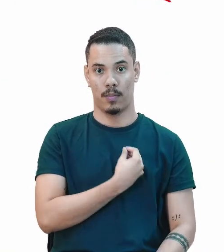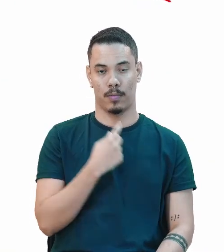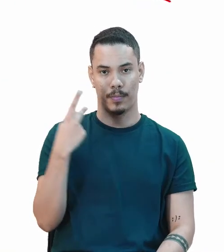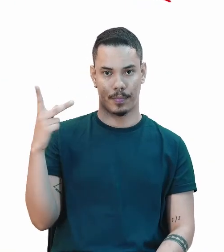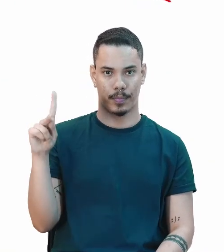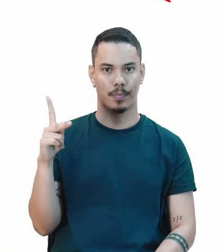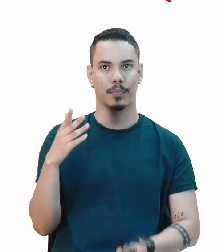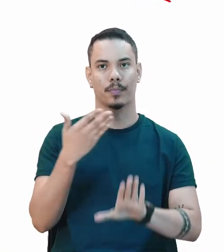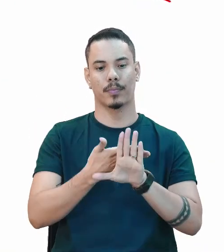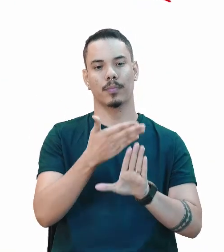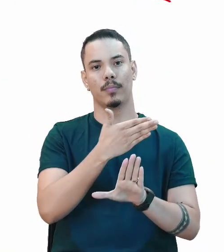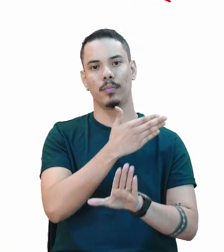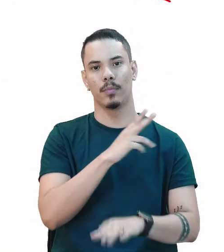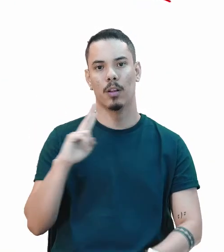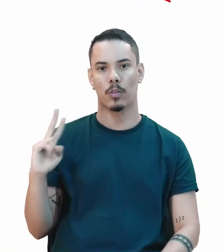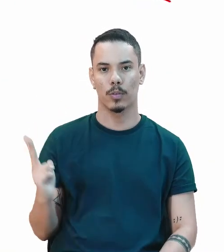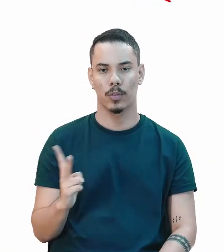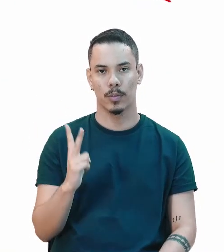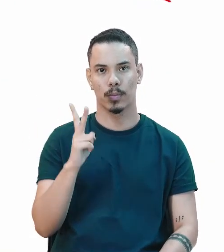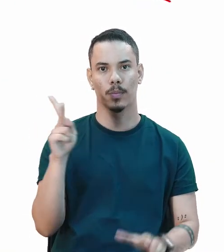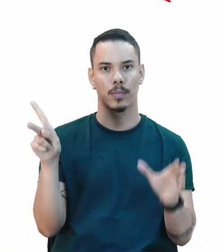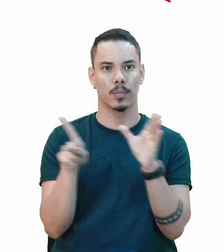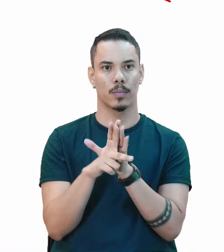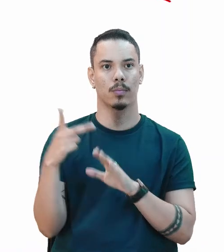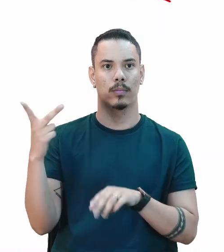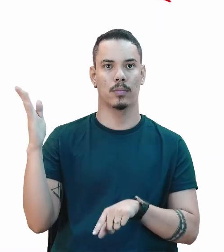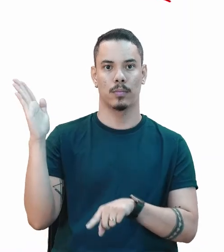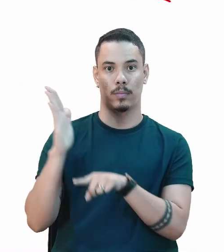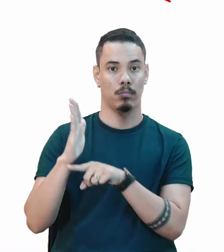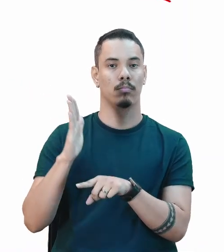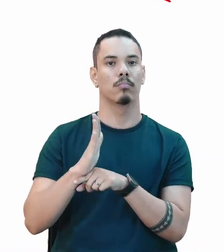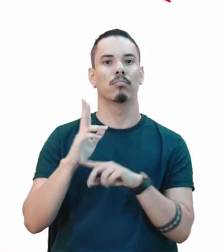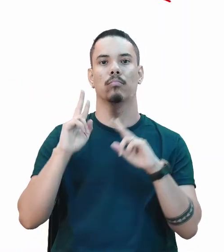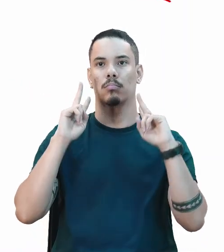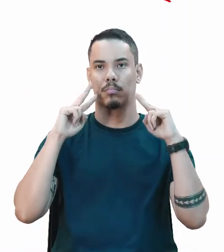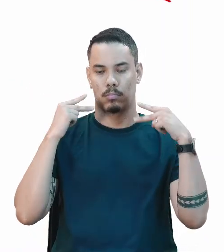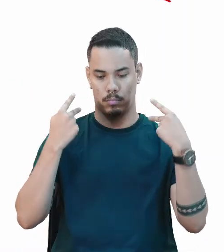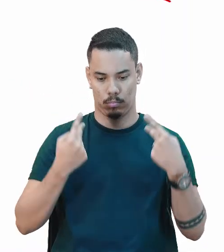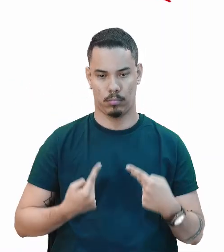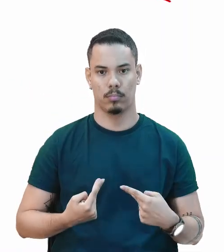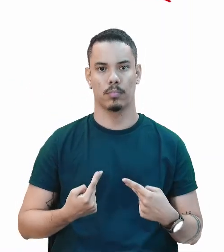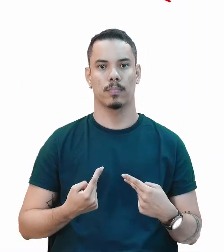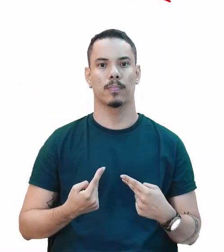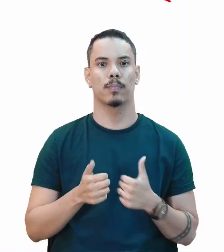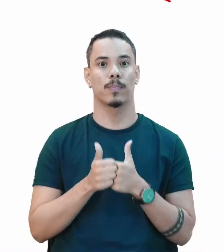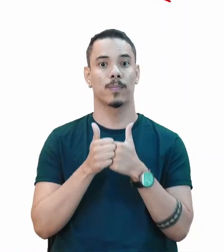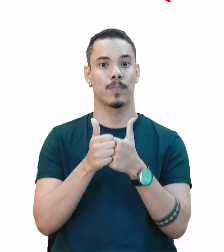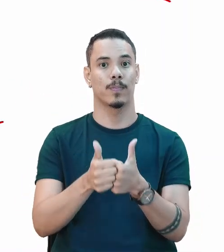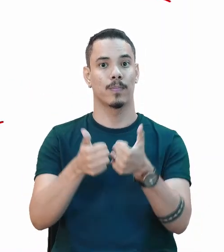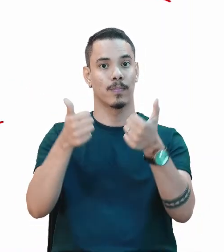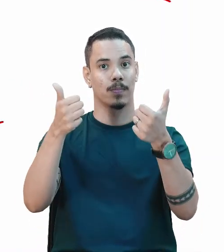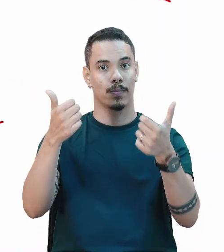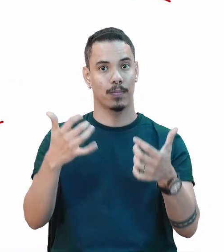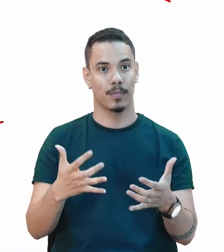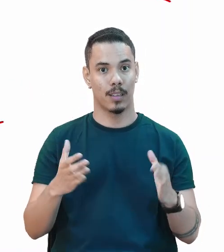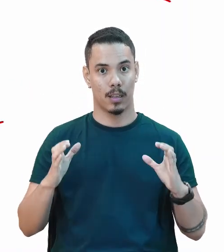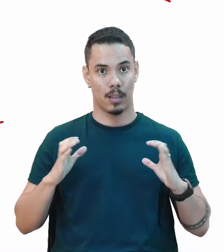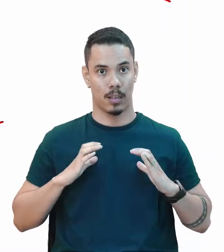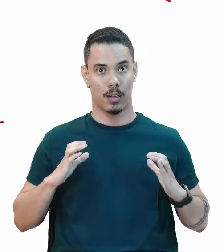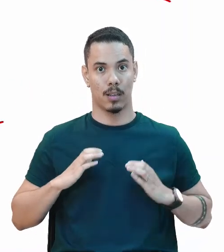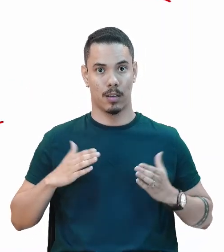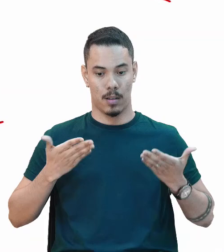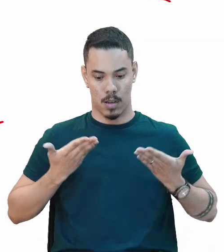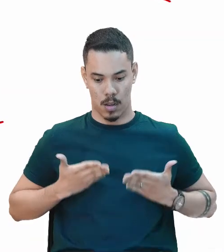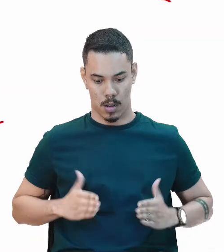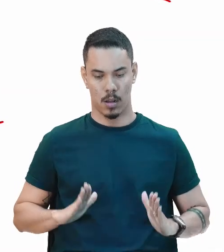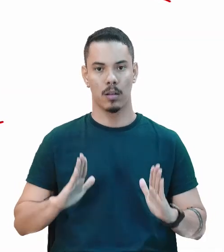antiguidade, seu valor e contribuição foram reconhecidos. Segundo relatos, sua cidade